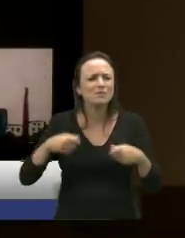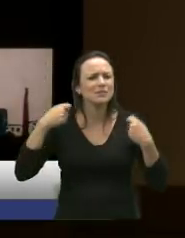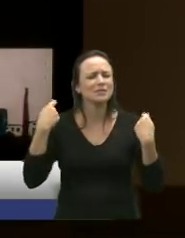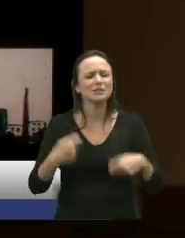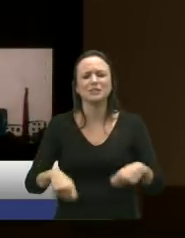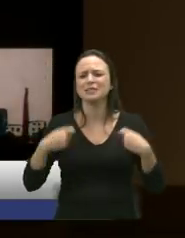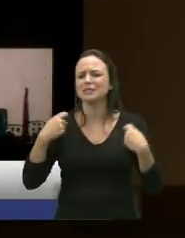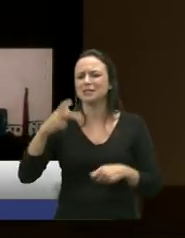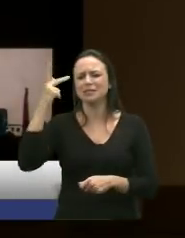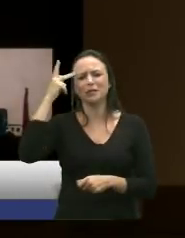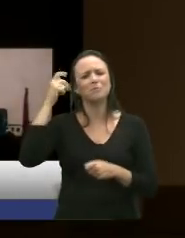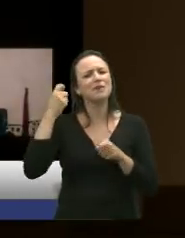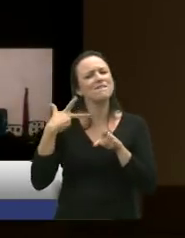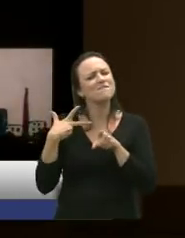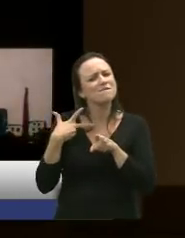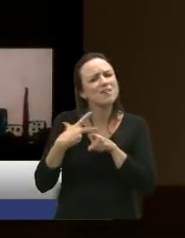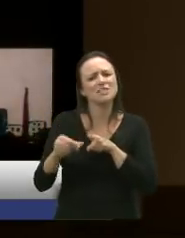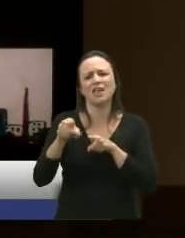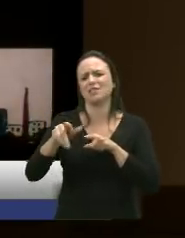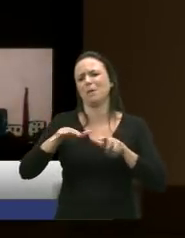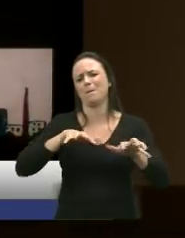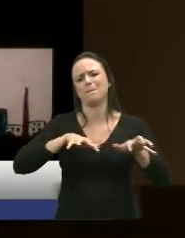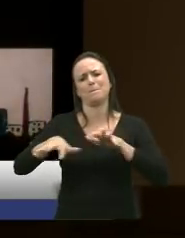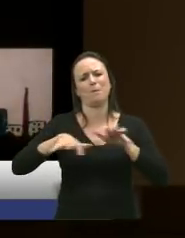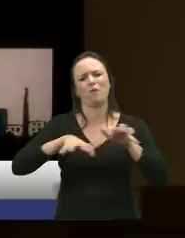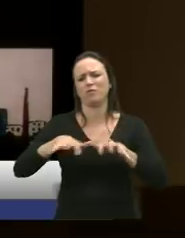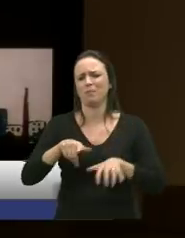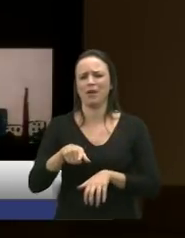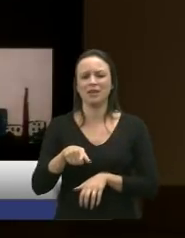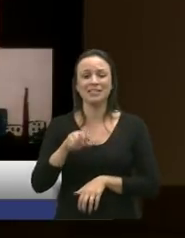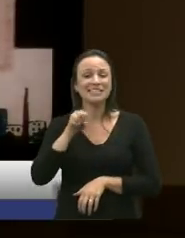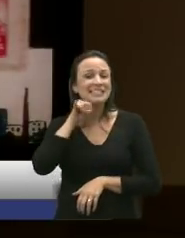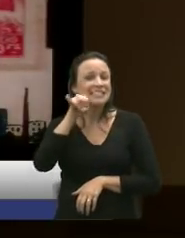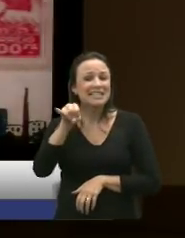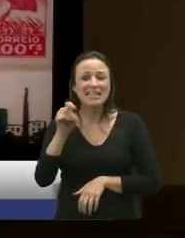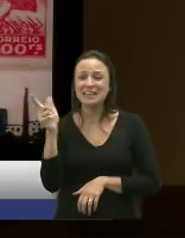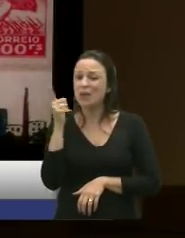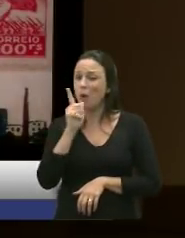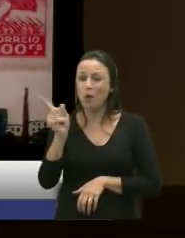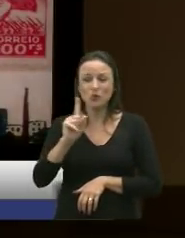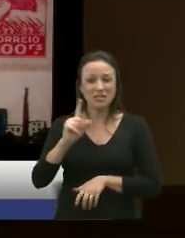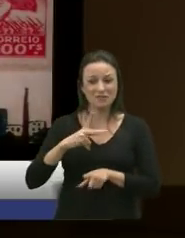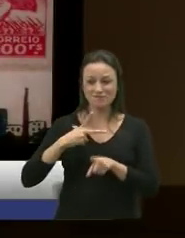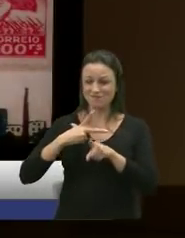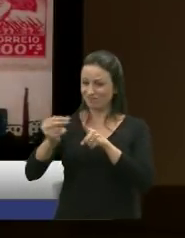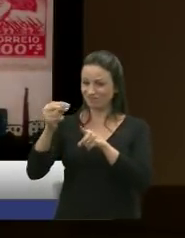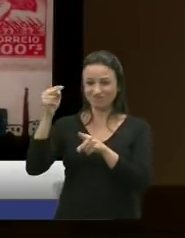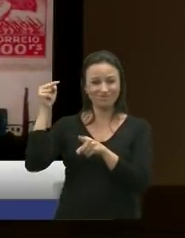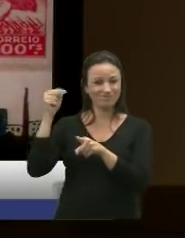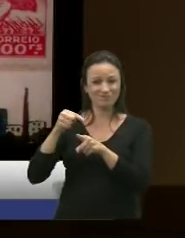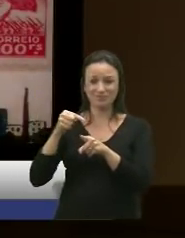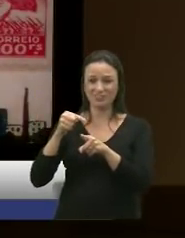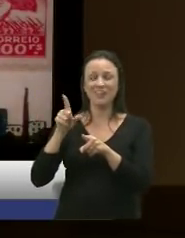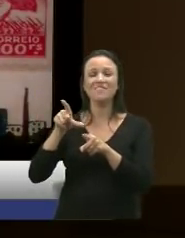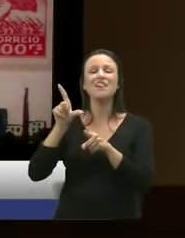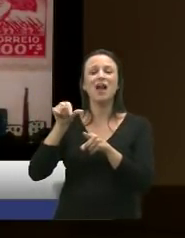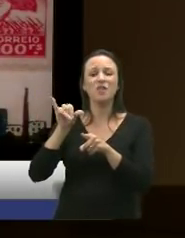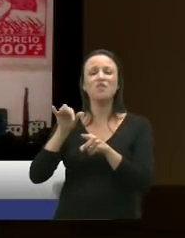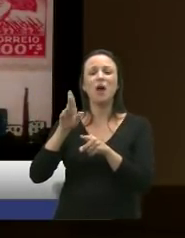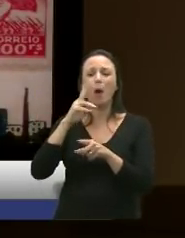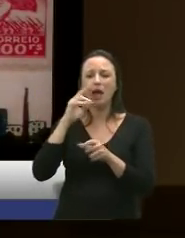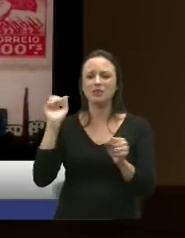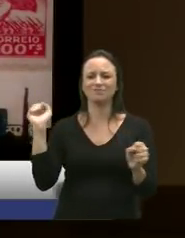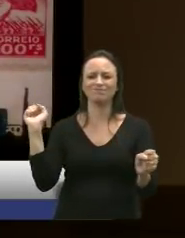São Paulo vença esse movimento, pois se ele não sair vitorioso, será reduzido à mais completa